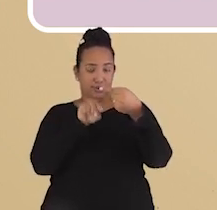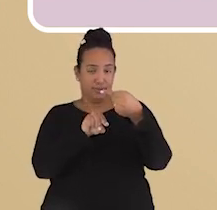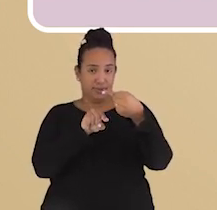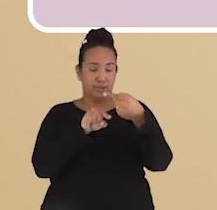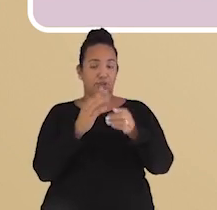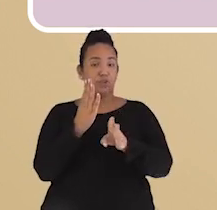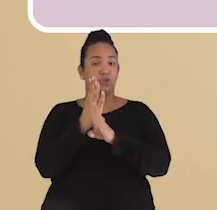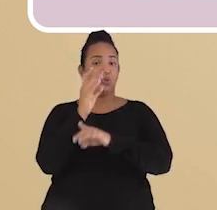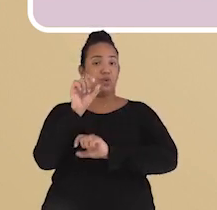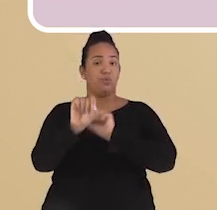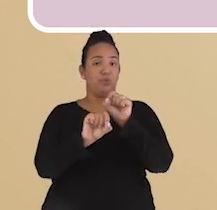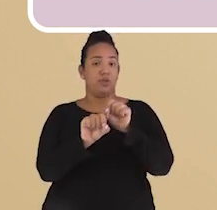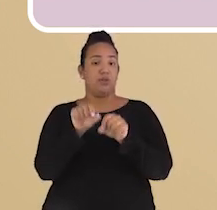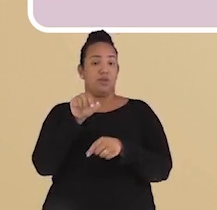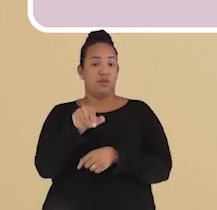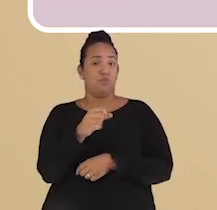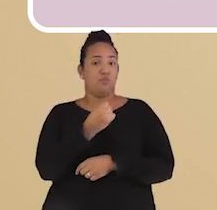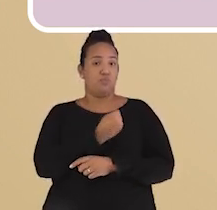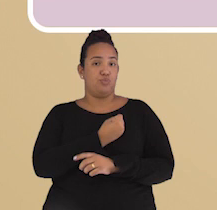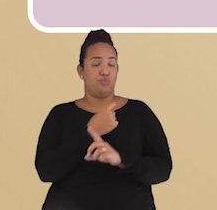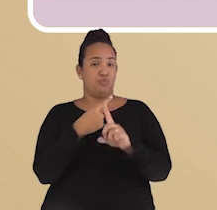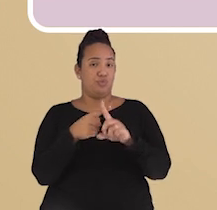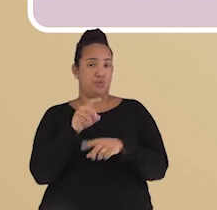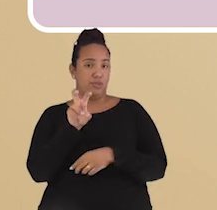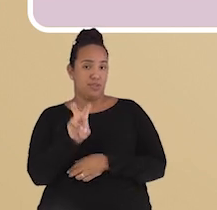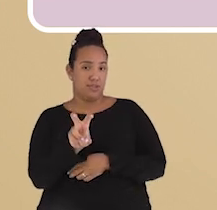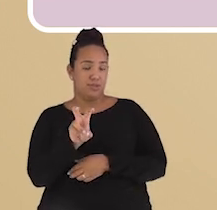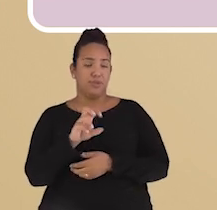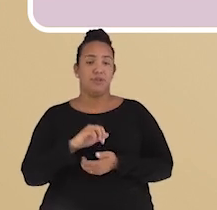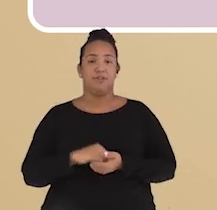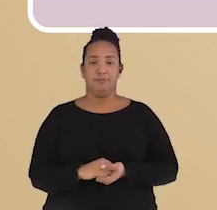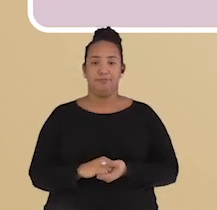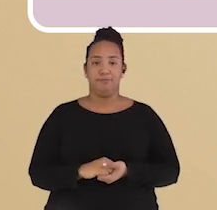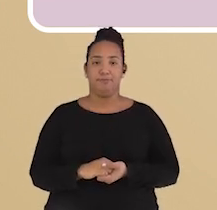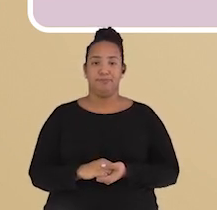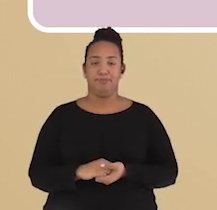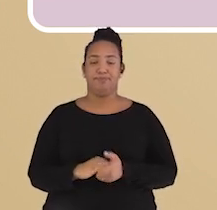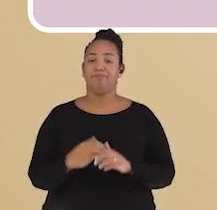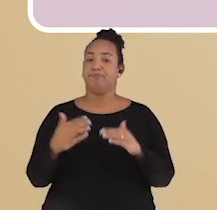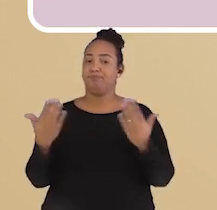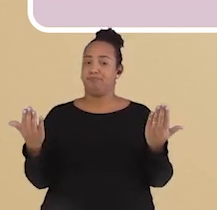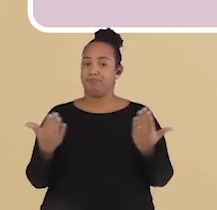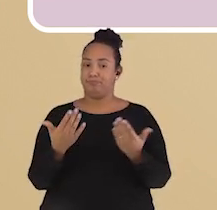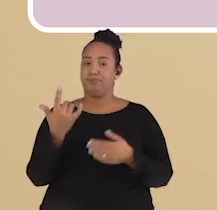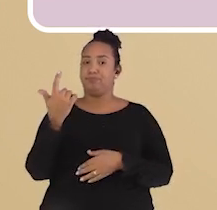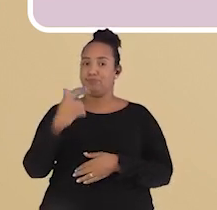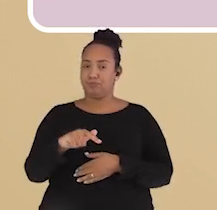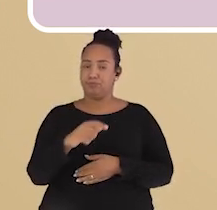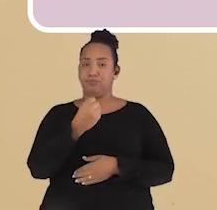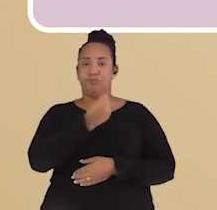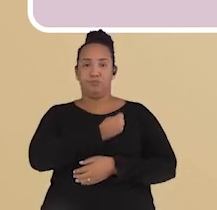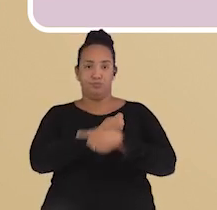foi multiplicado por 5. Por isso, vamos fazer a mesma coisa com o nosso numerador.